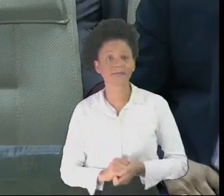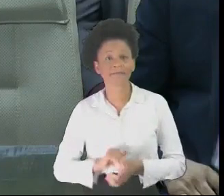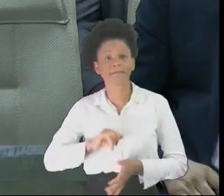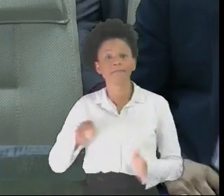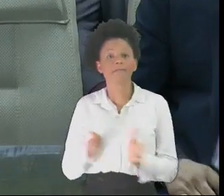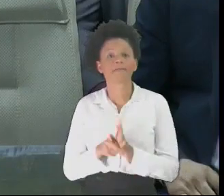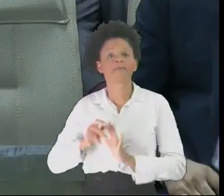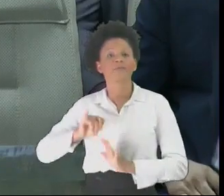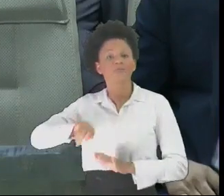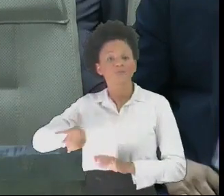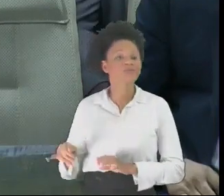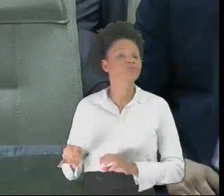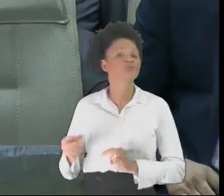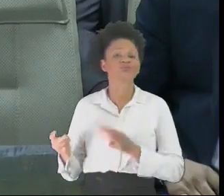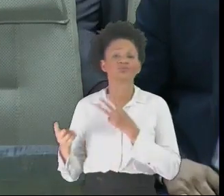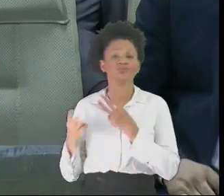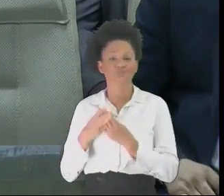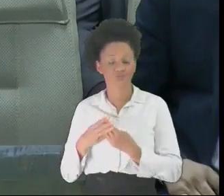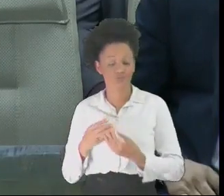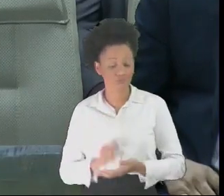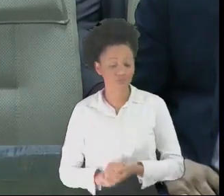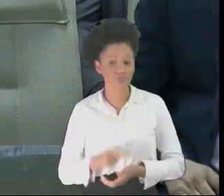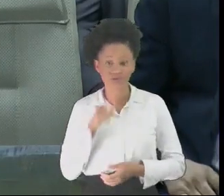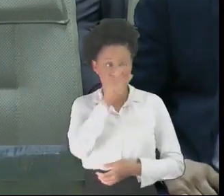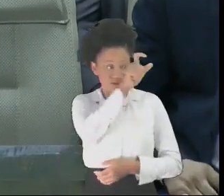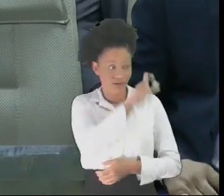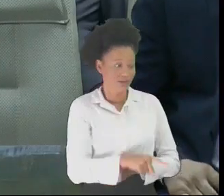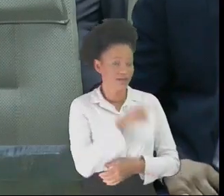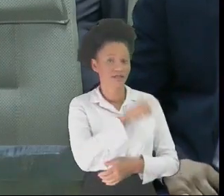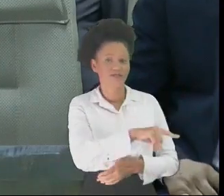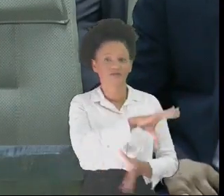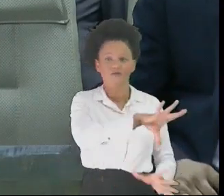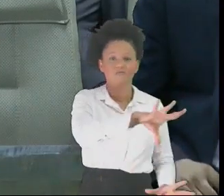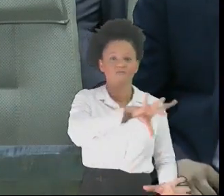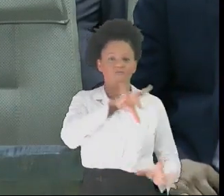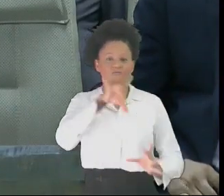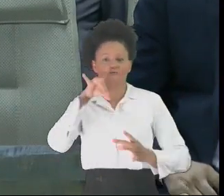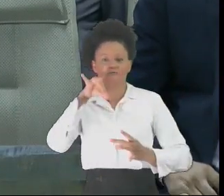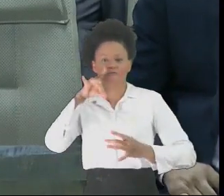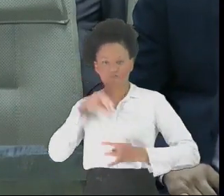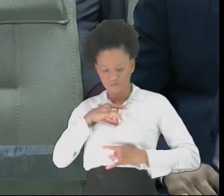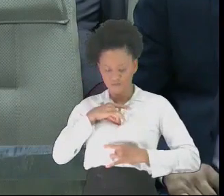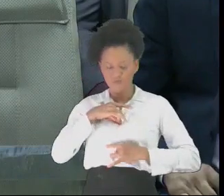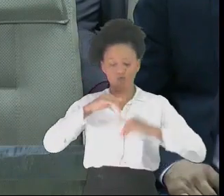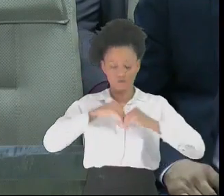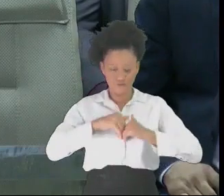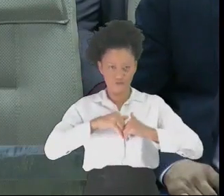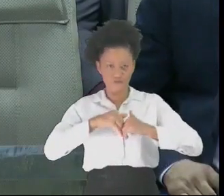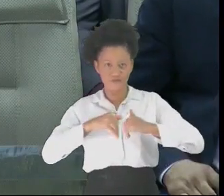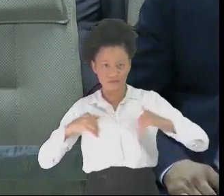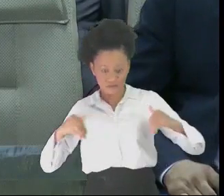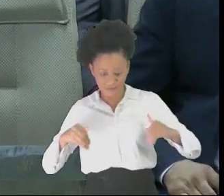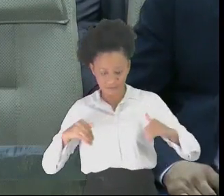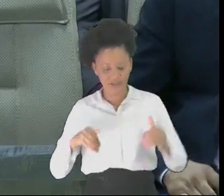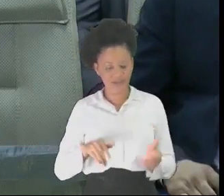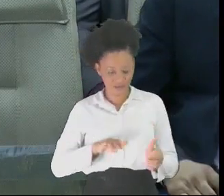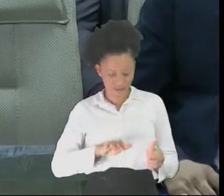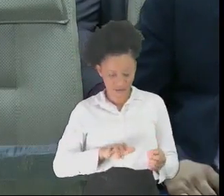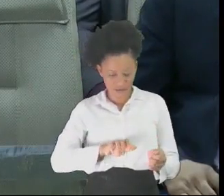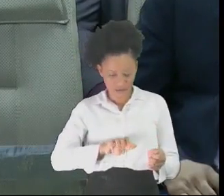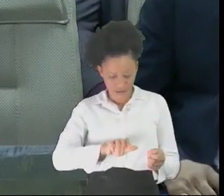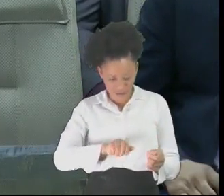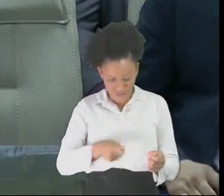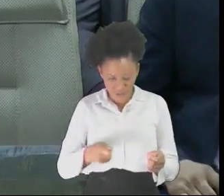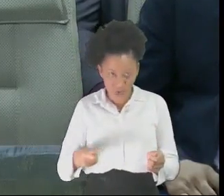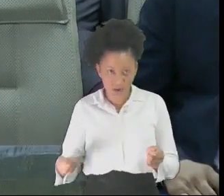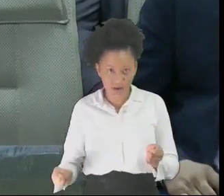judaica, diz assim, aquele que incorpora a separação da Torá. Ele é